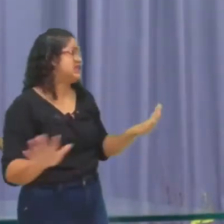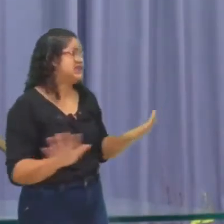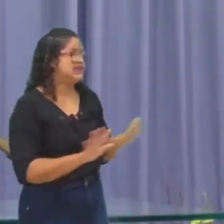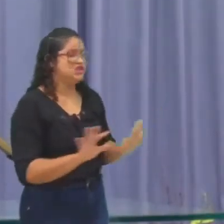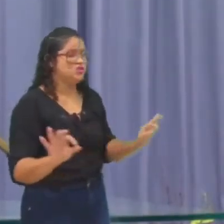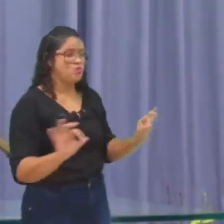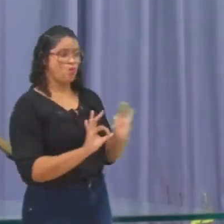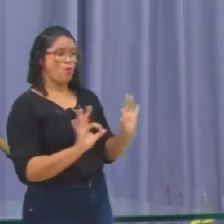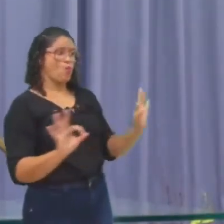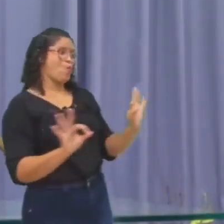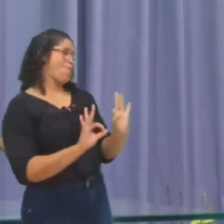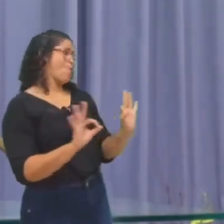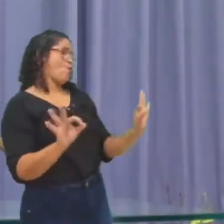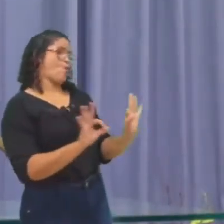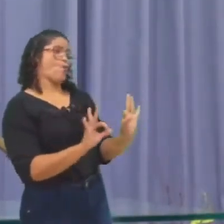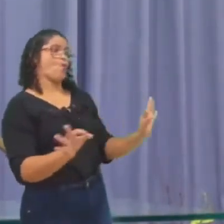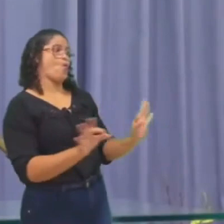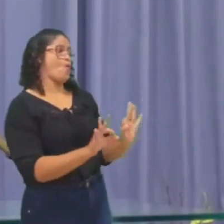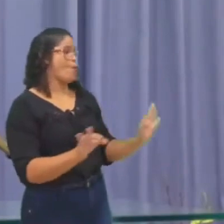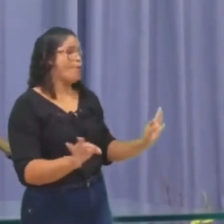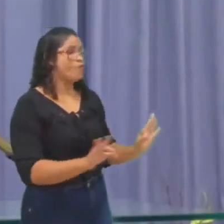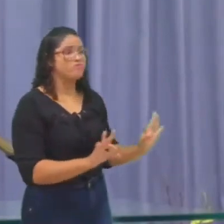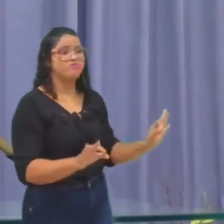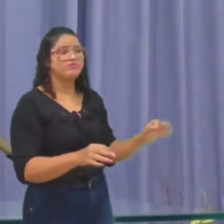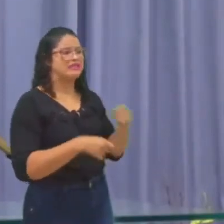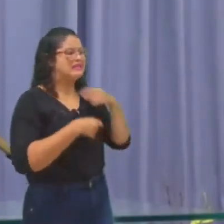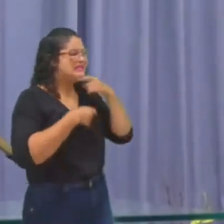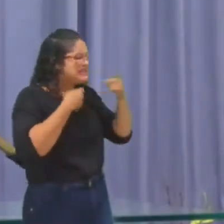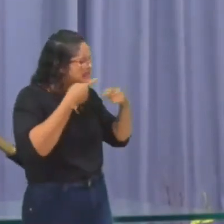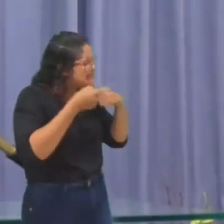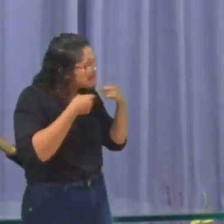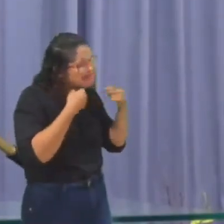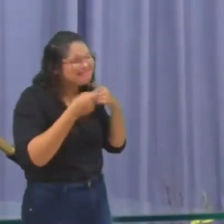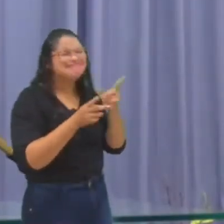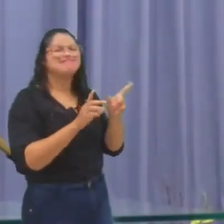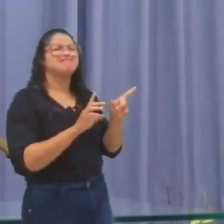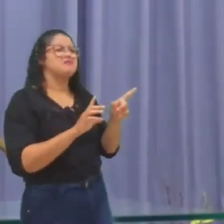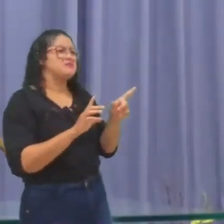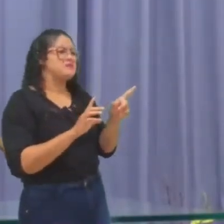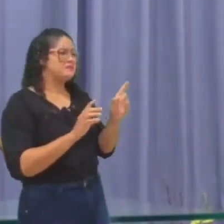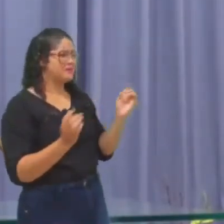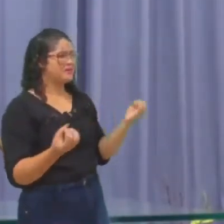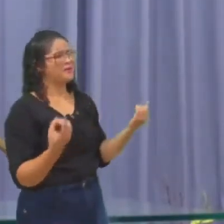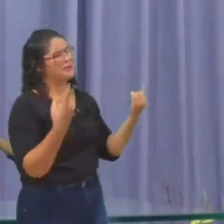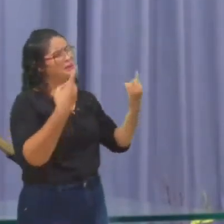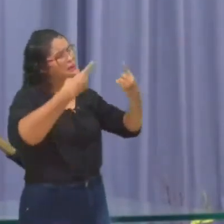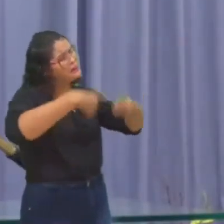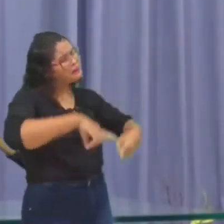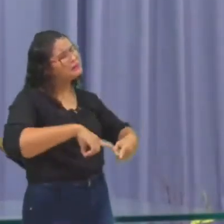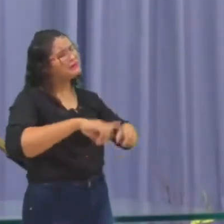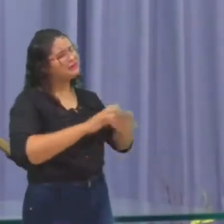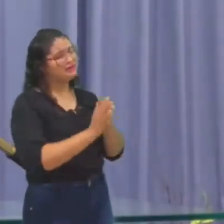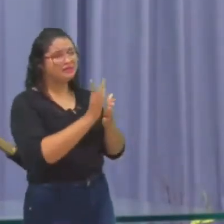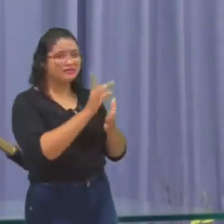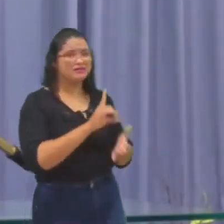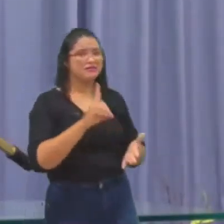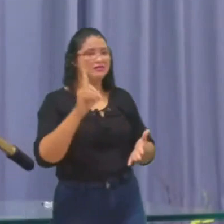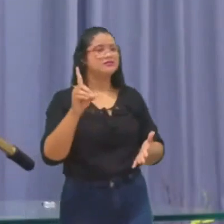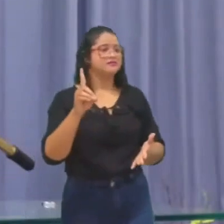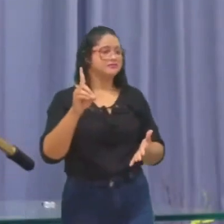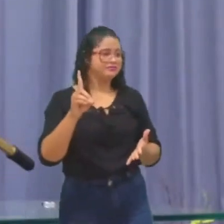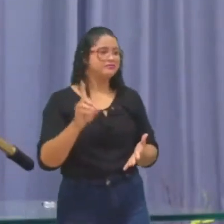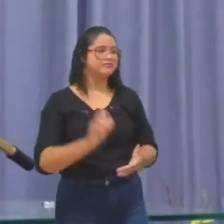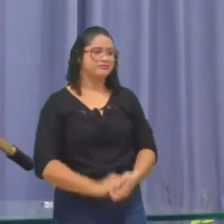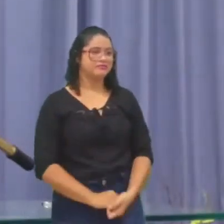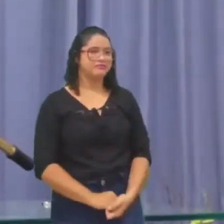Nenhum dos que espiaram a terra e se levantaram contrários à minha palavra vão entrar